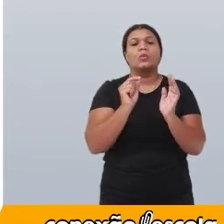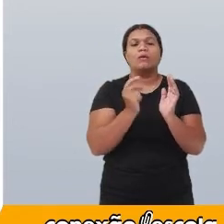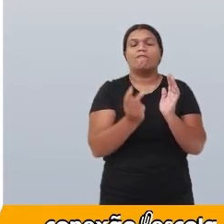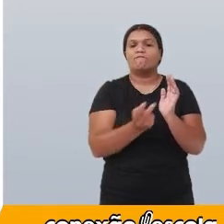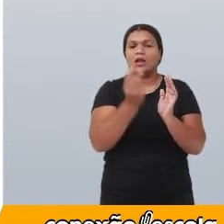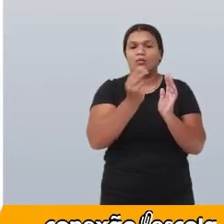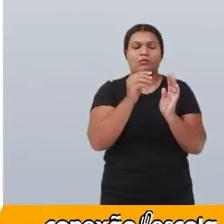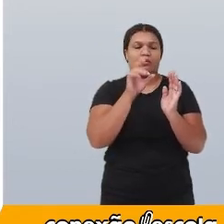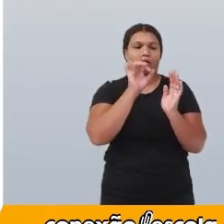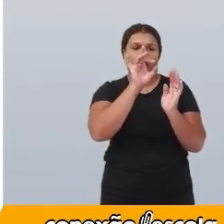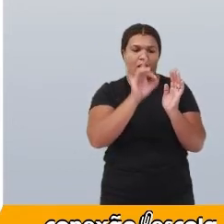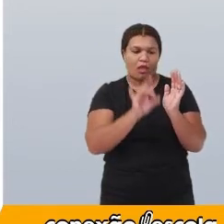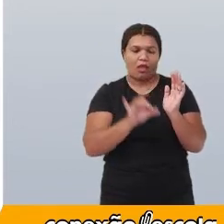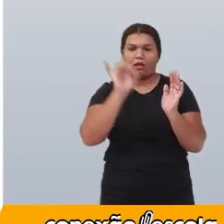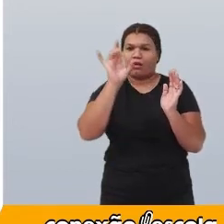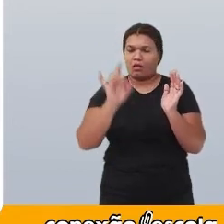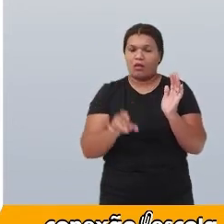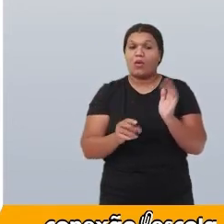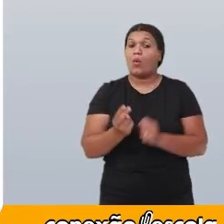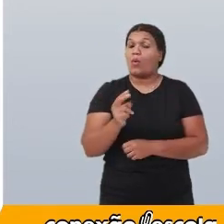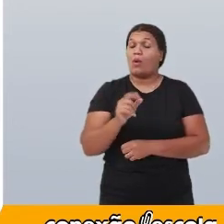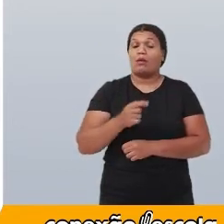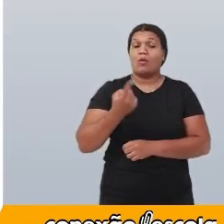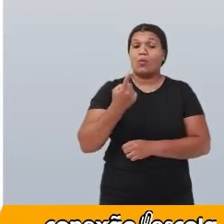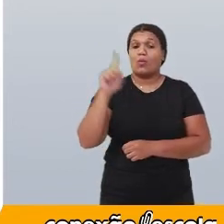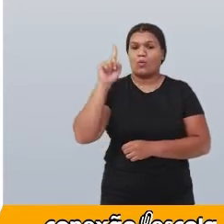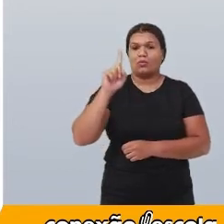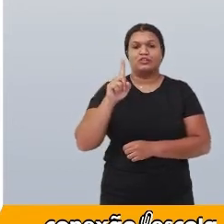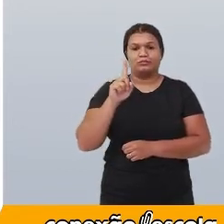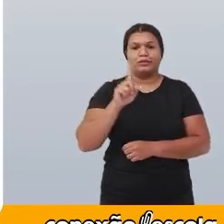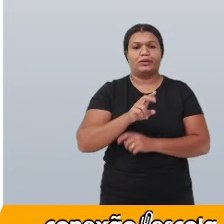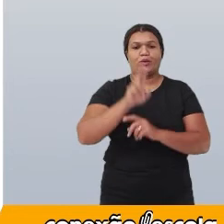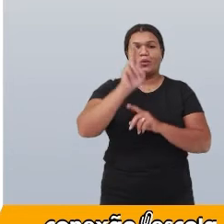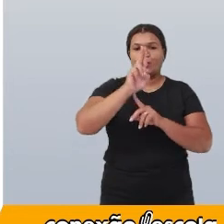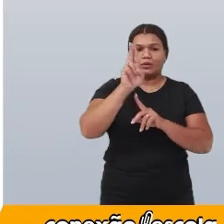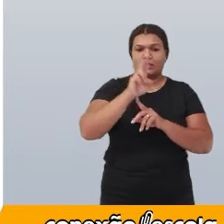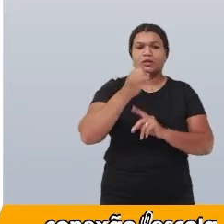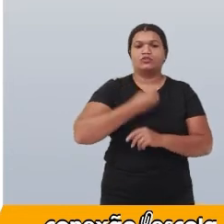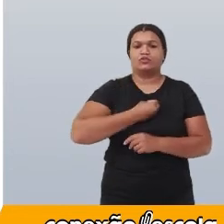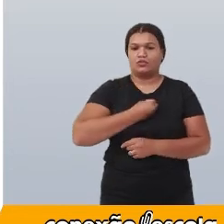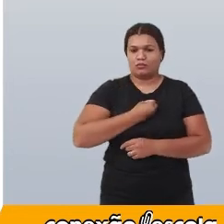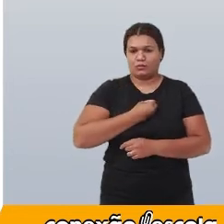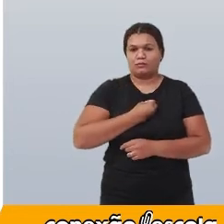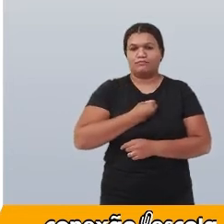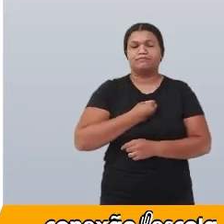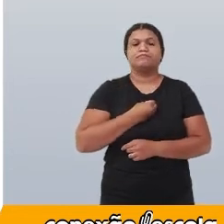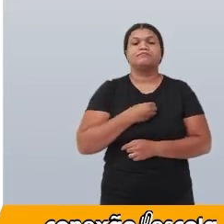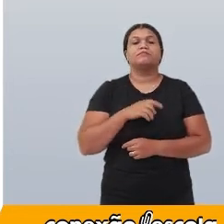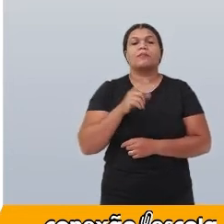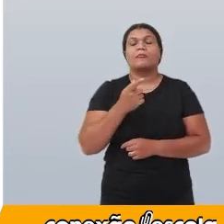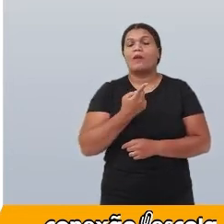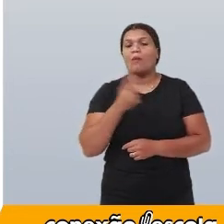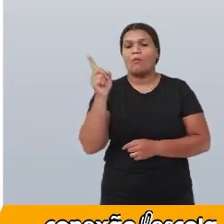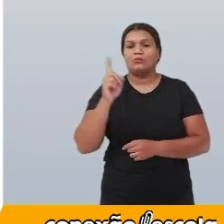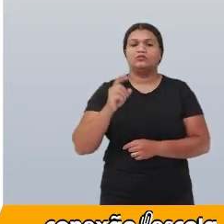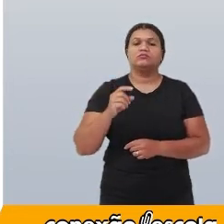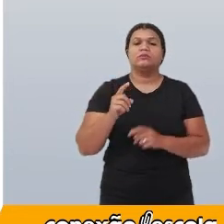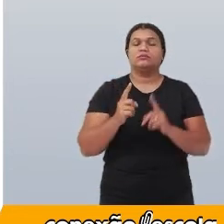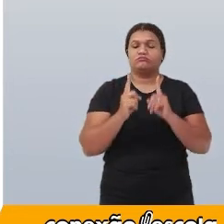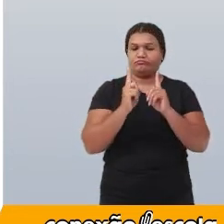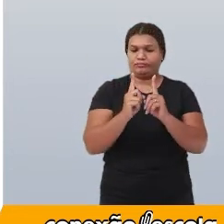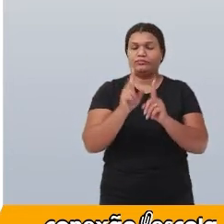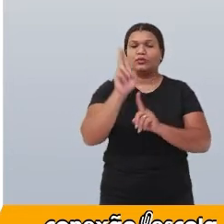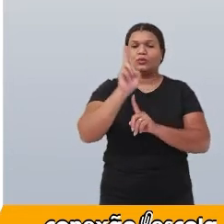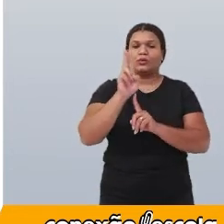lugar. Aqui temos a última unidade do número 367 e aqui a última unidade inteira